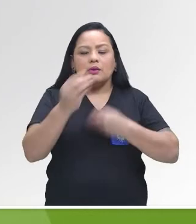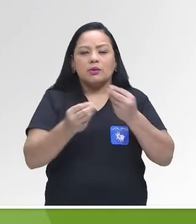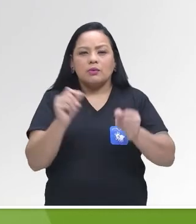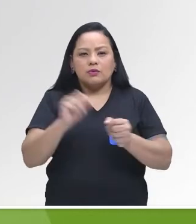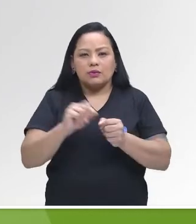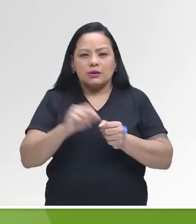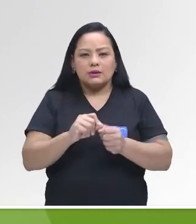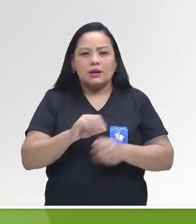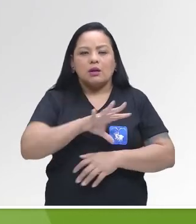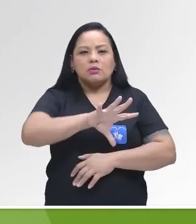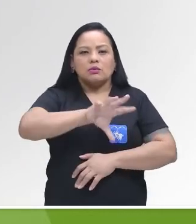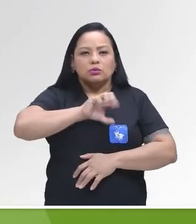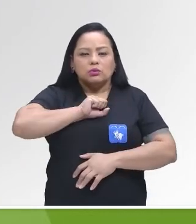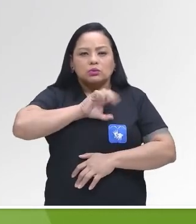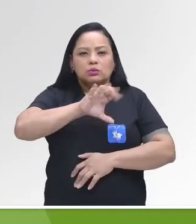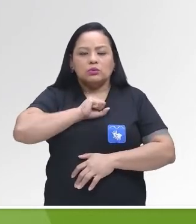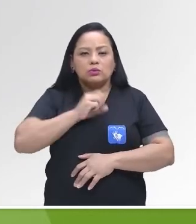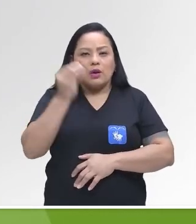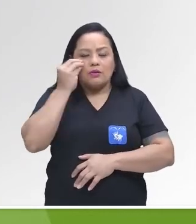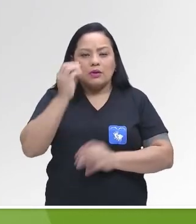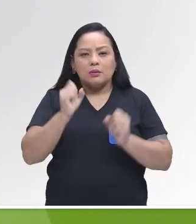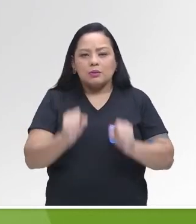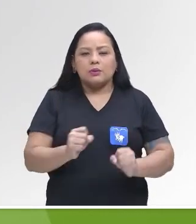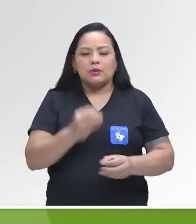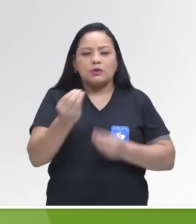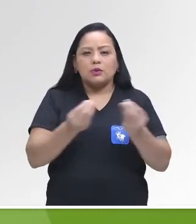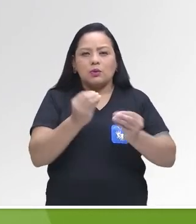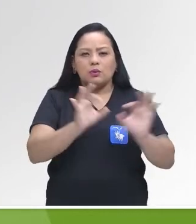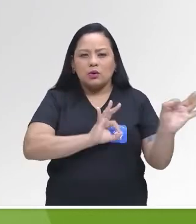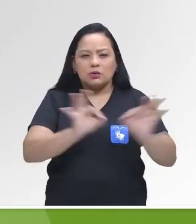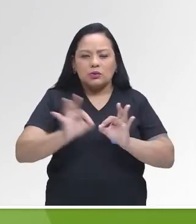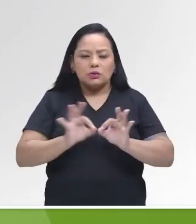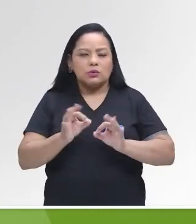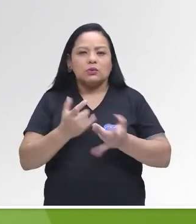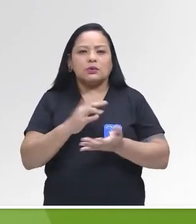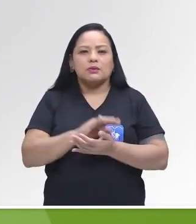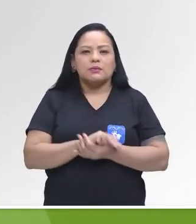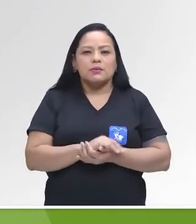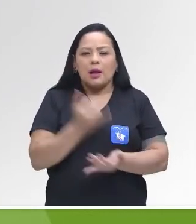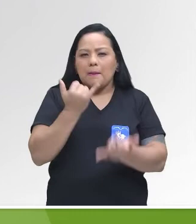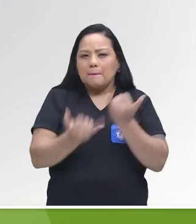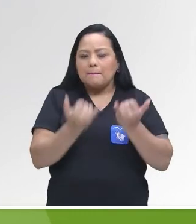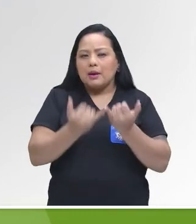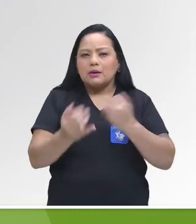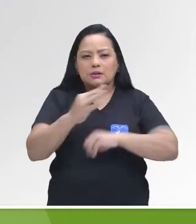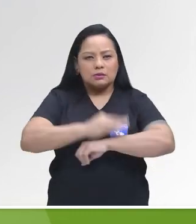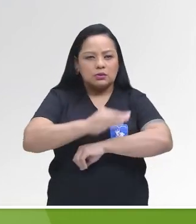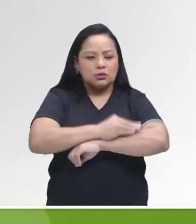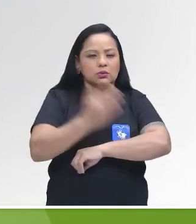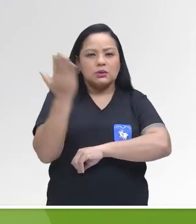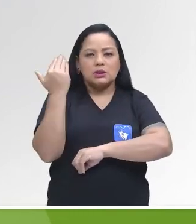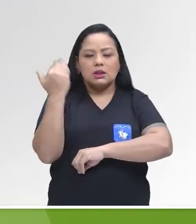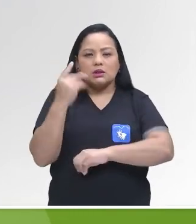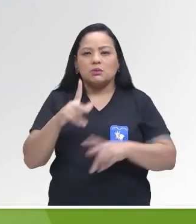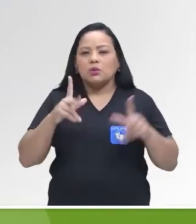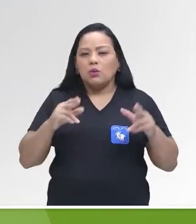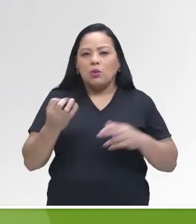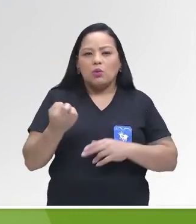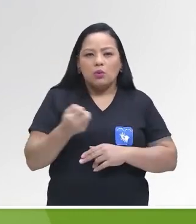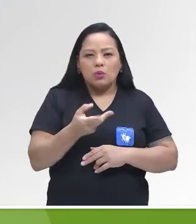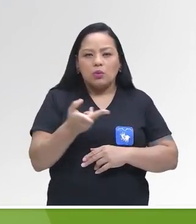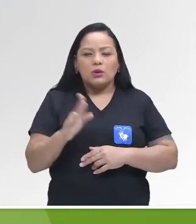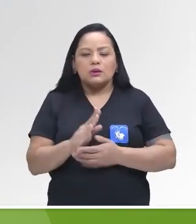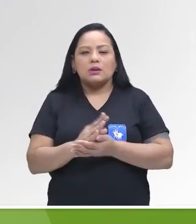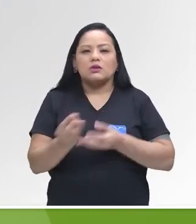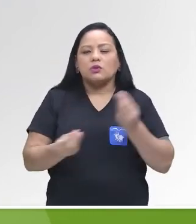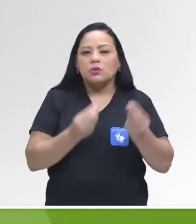aí a respiração. A gente pode ver que o esquema deles é bem parecido, né, porque tem a mesma quantidade ali de